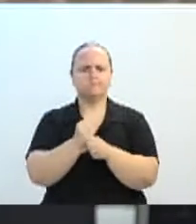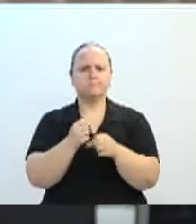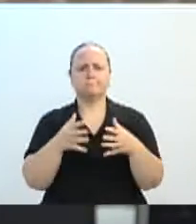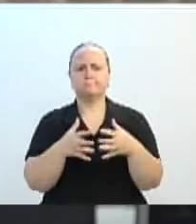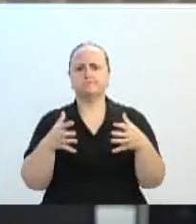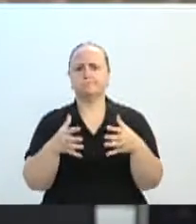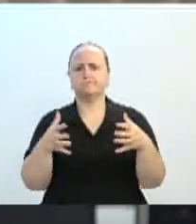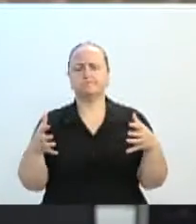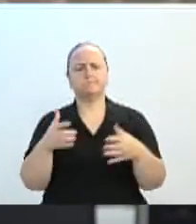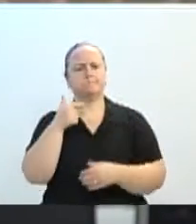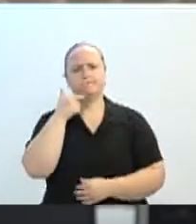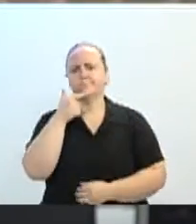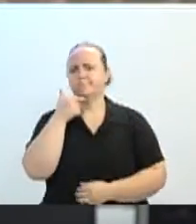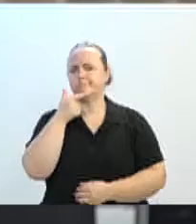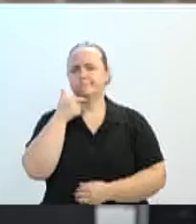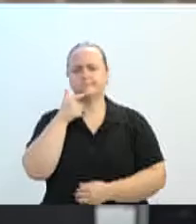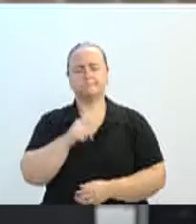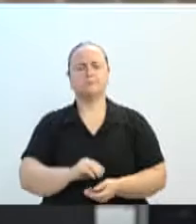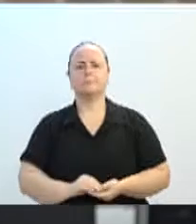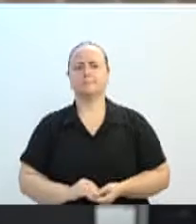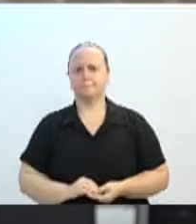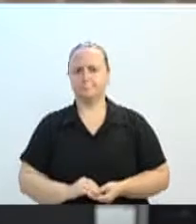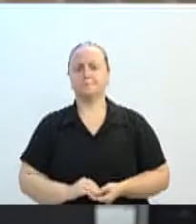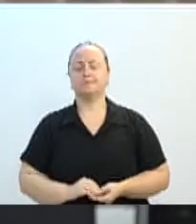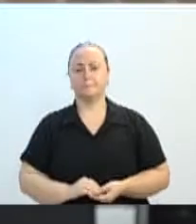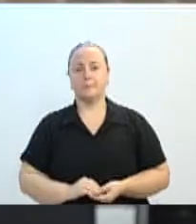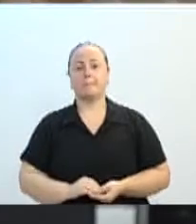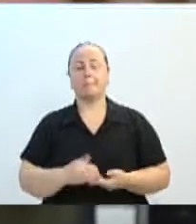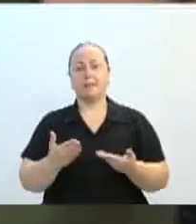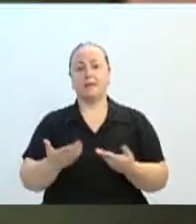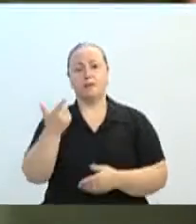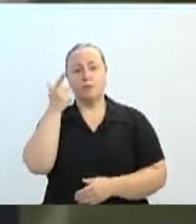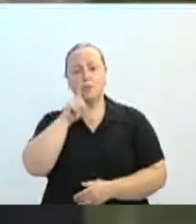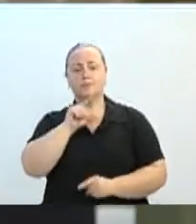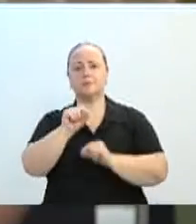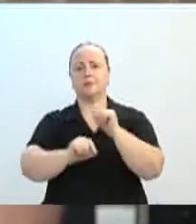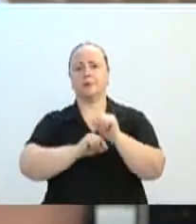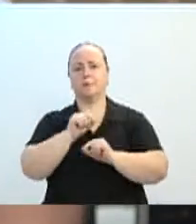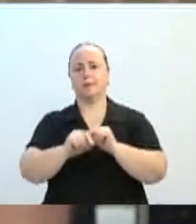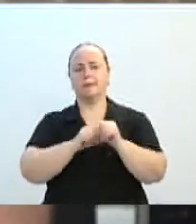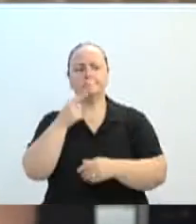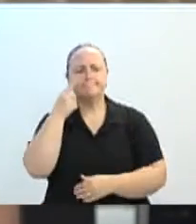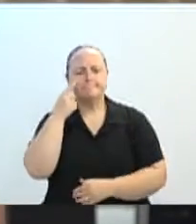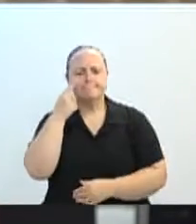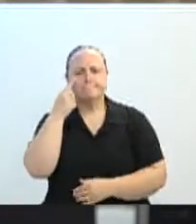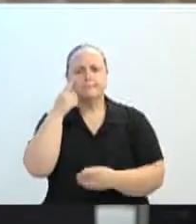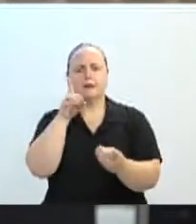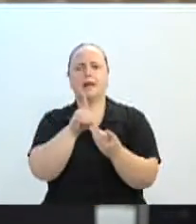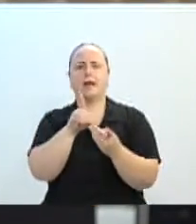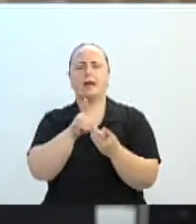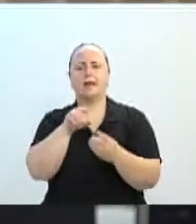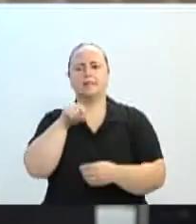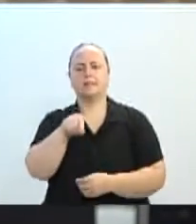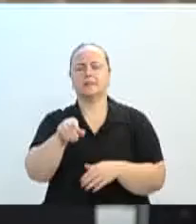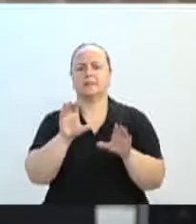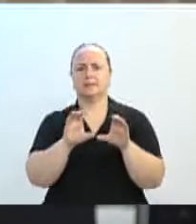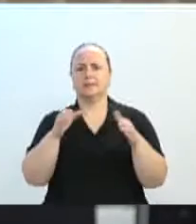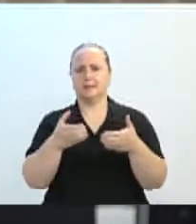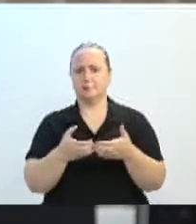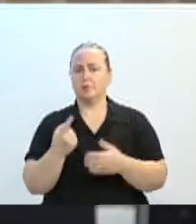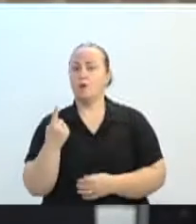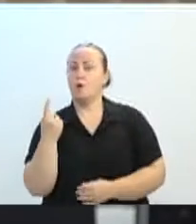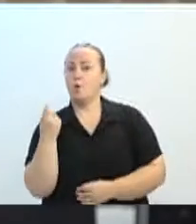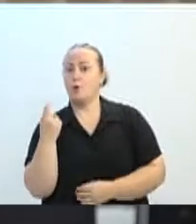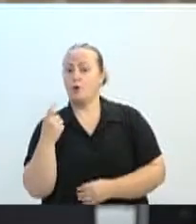deveria a aquela região recebeu uma unidade para comportar o atendimento de toda aquela comunidade e o